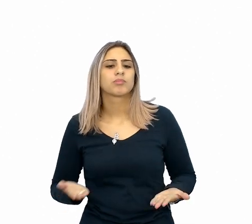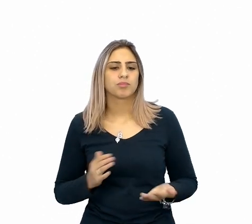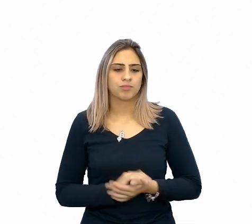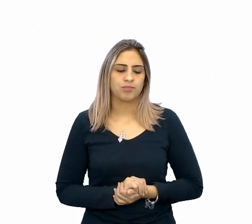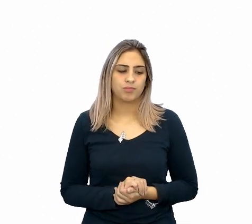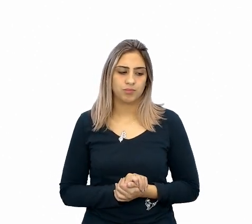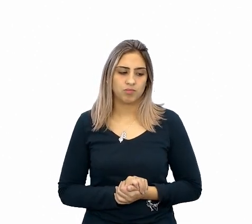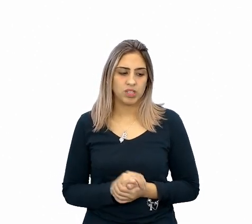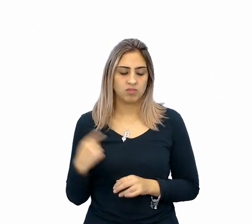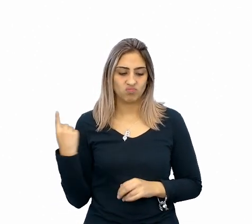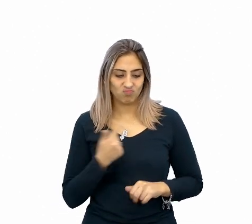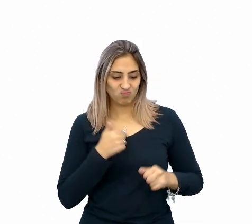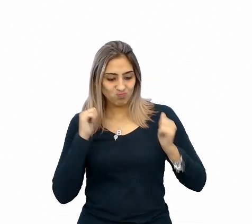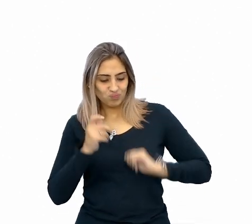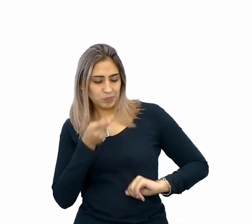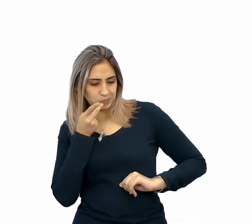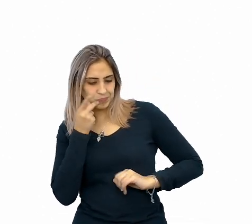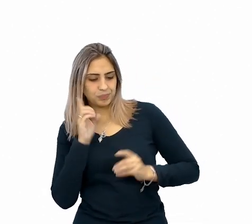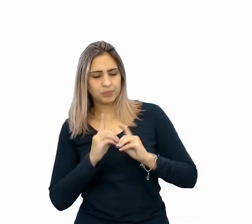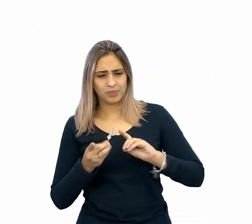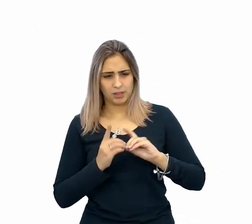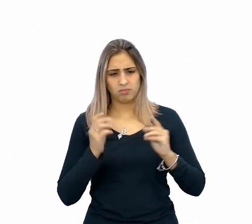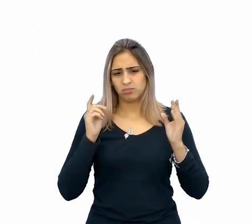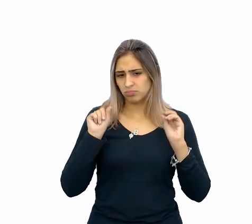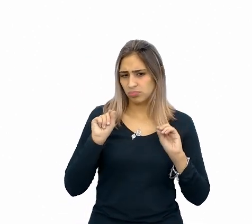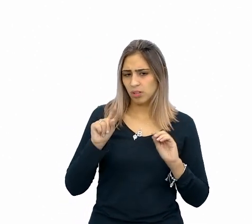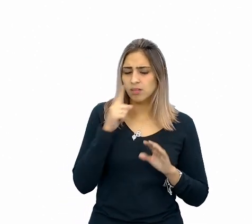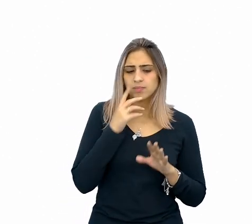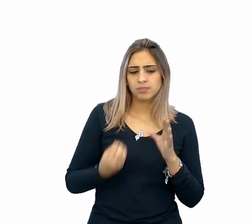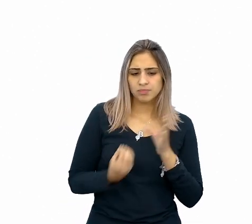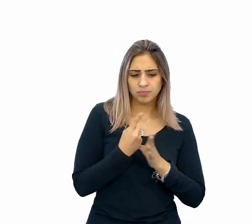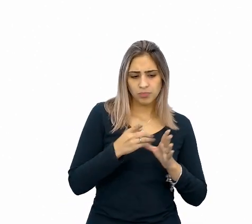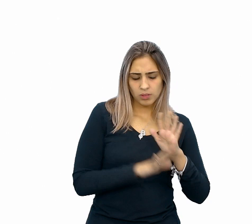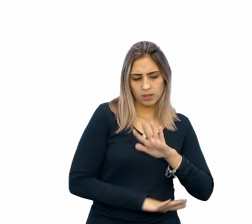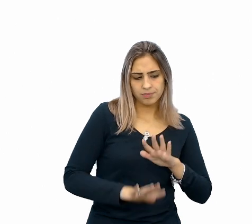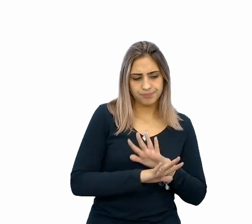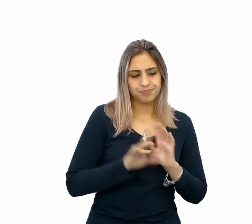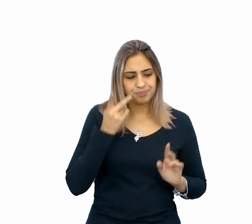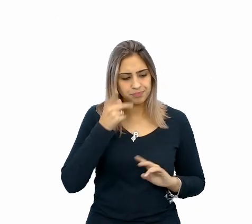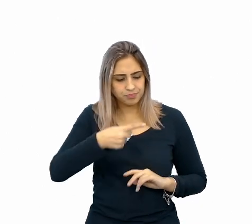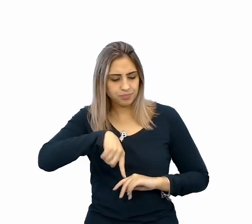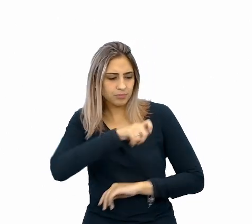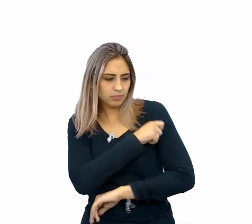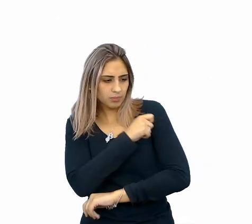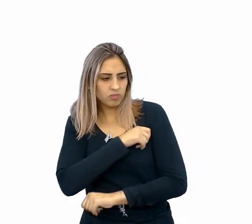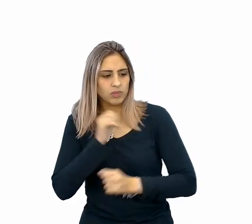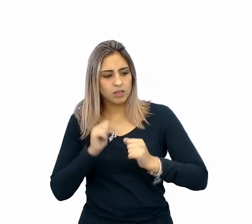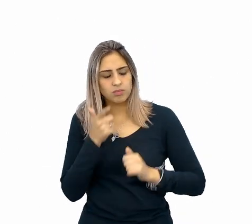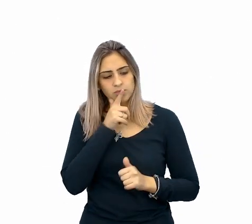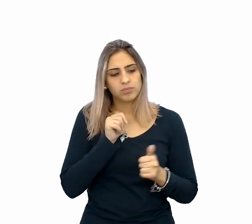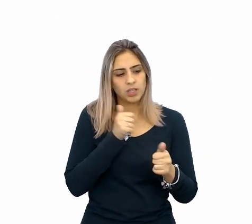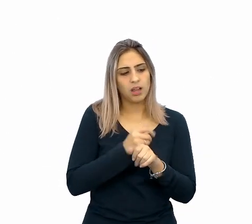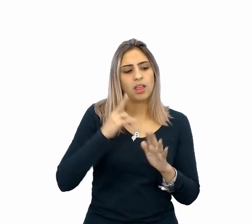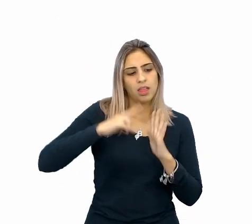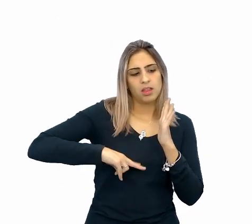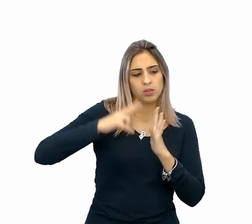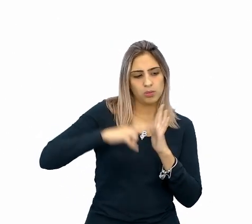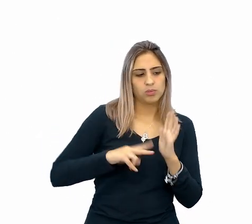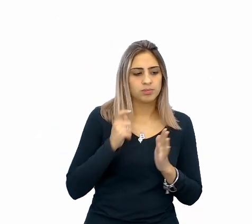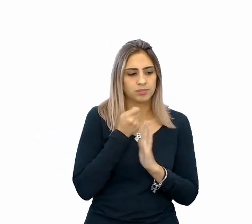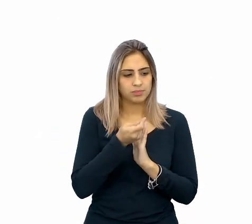Então, nós podemos dizer que o propósito didático é criar um espaço para que o estudante possa avançar na leitura,